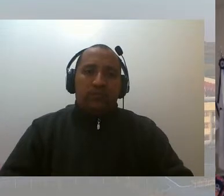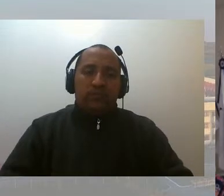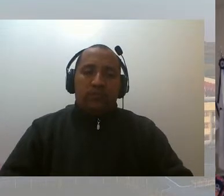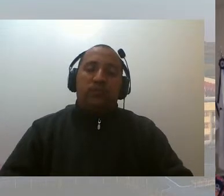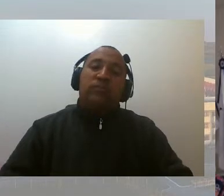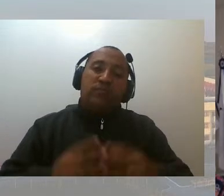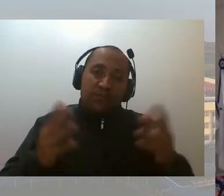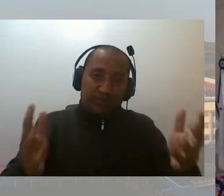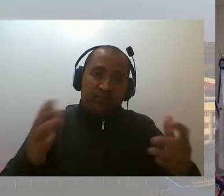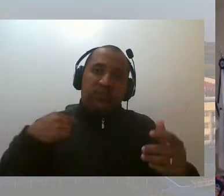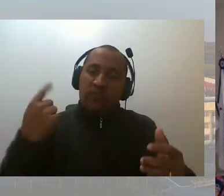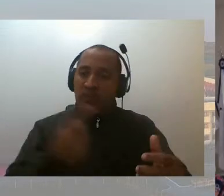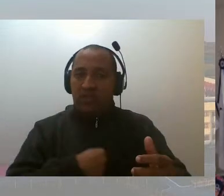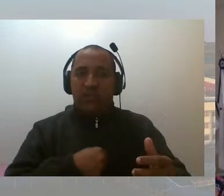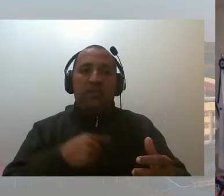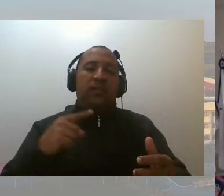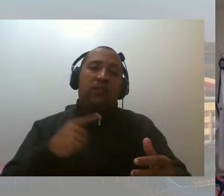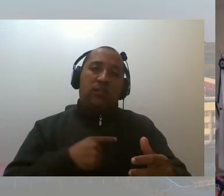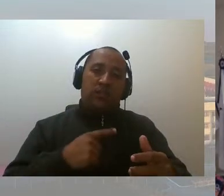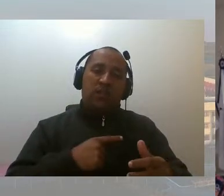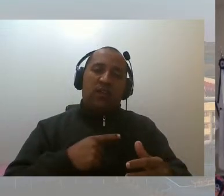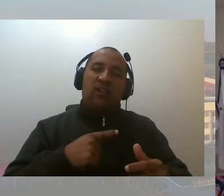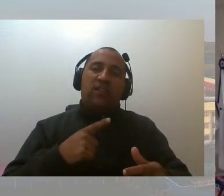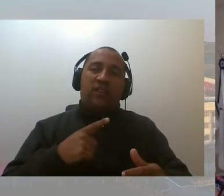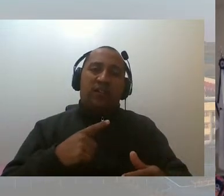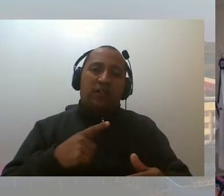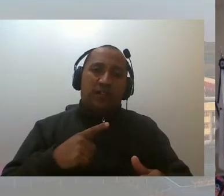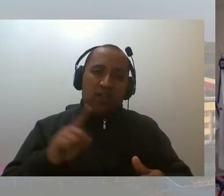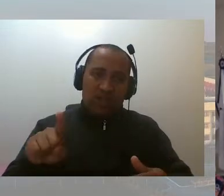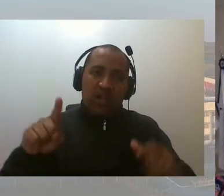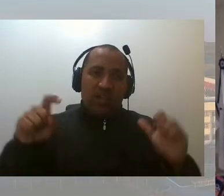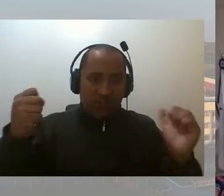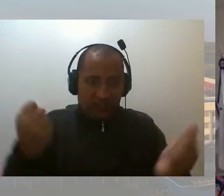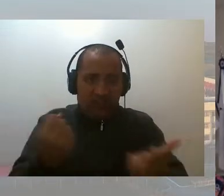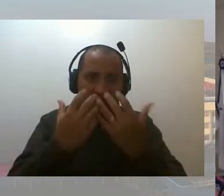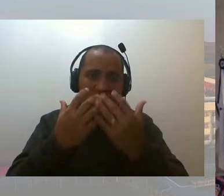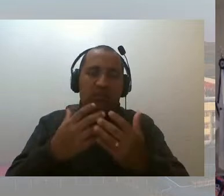Não estamos aqui em desrespeito à cerimônia.